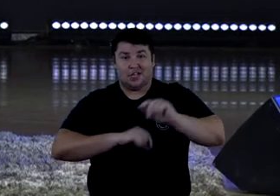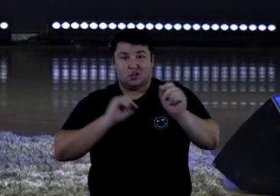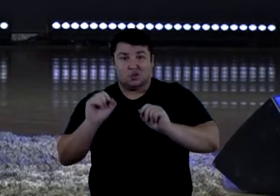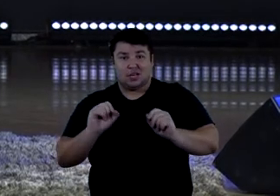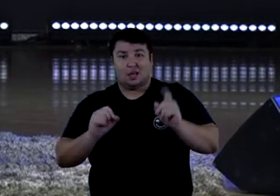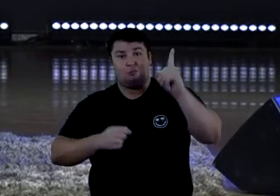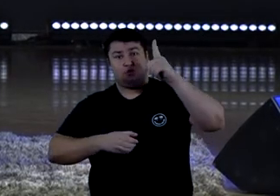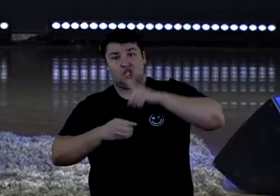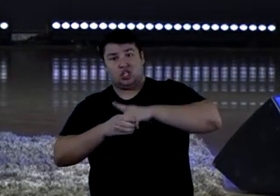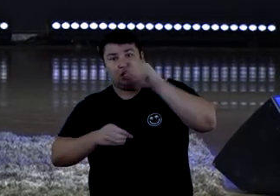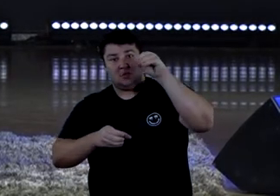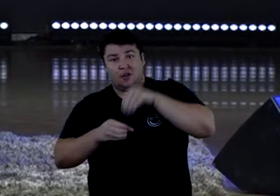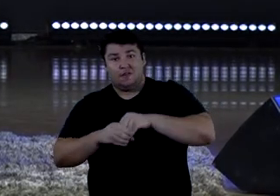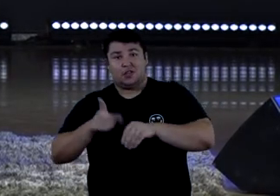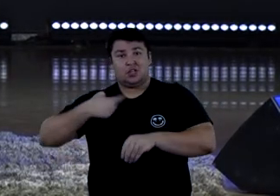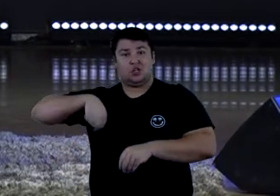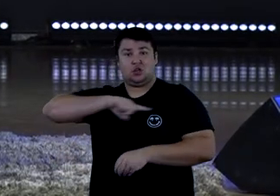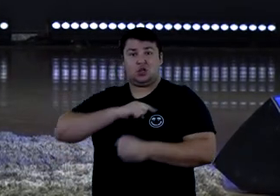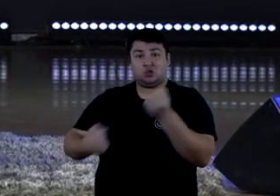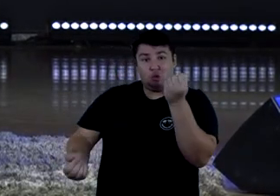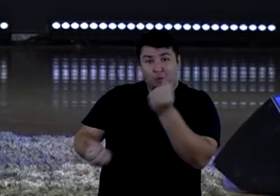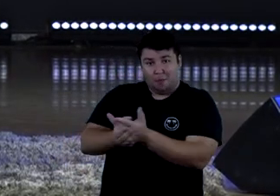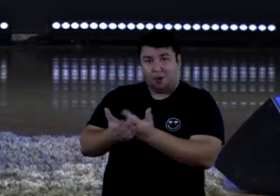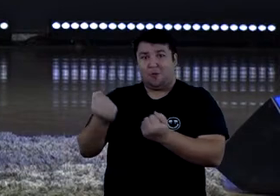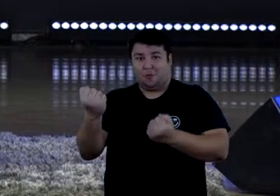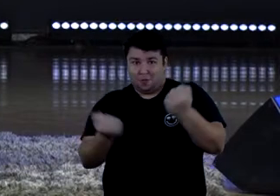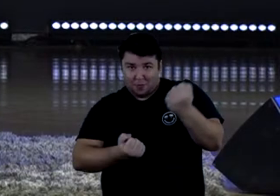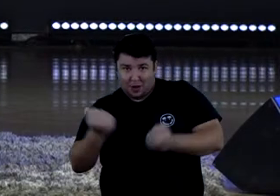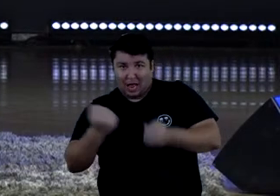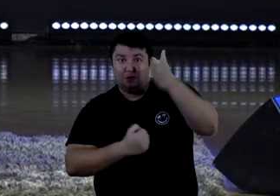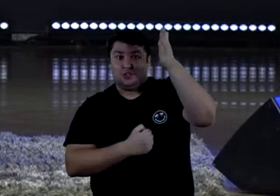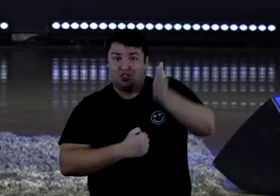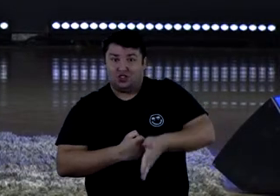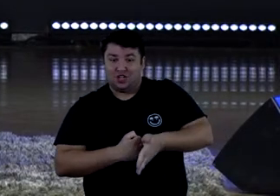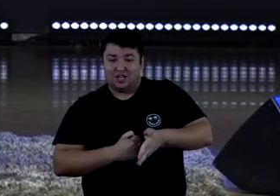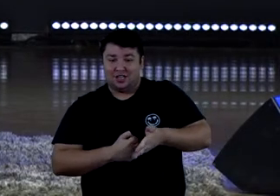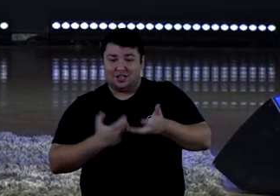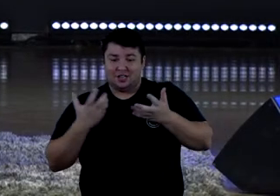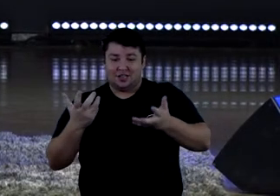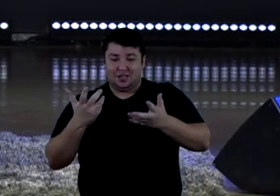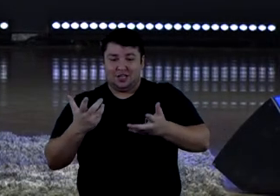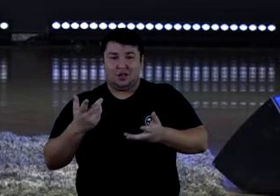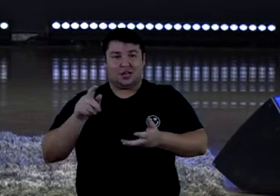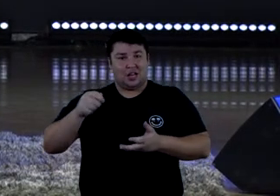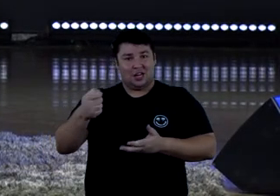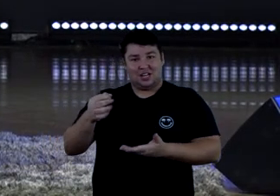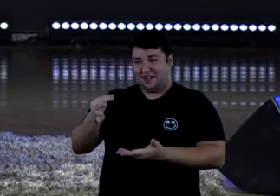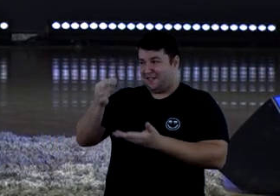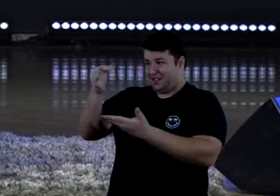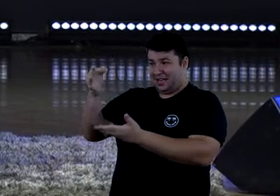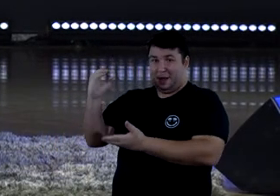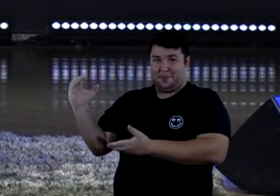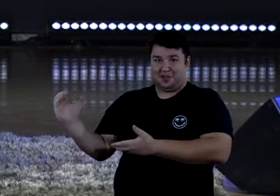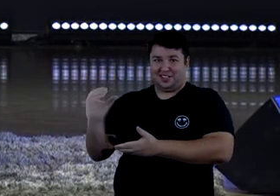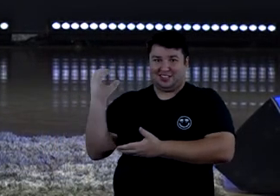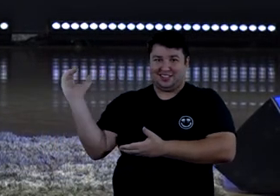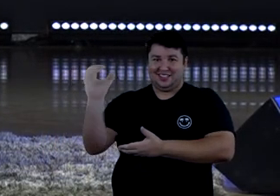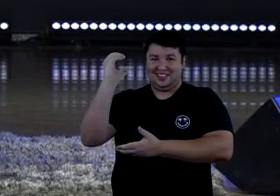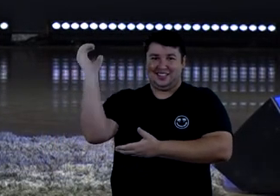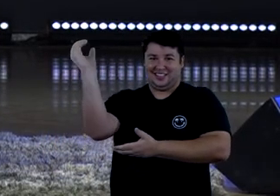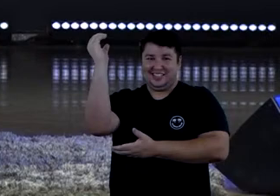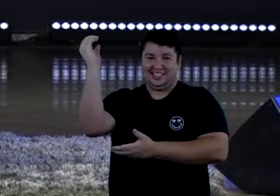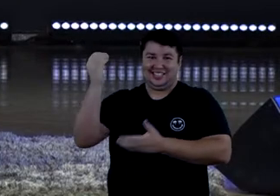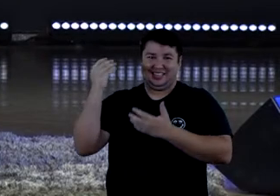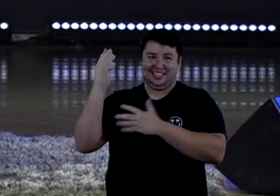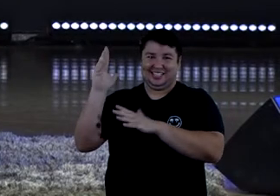uma oferta e nós estamos comprando um carro. Já compramos o carro e quero entregar então para que você possa levar